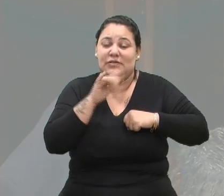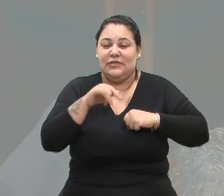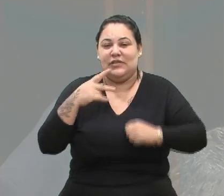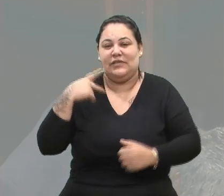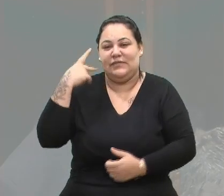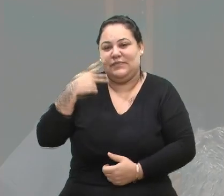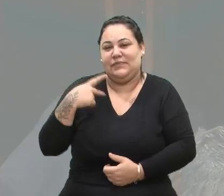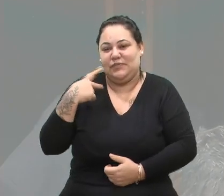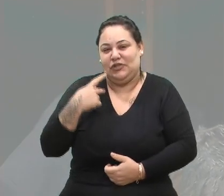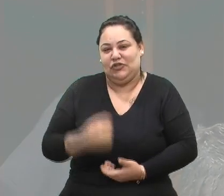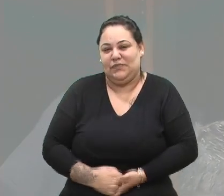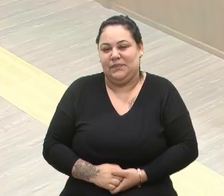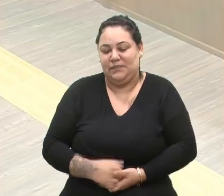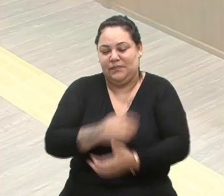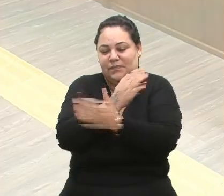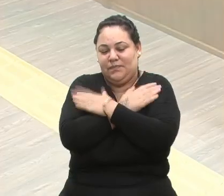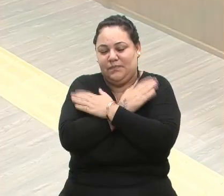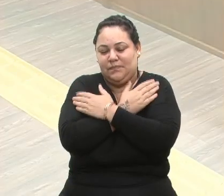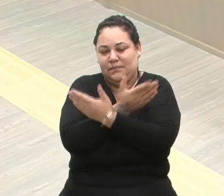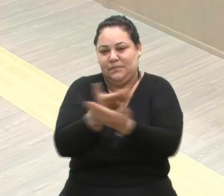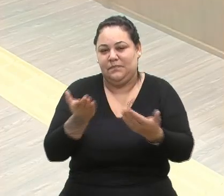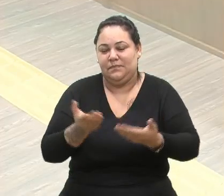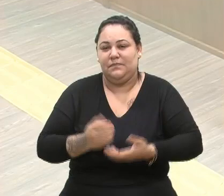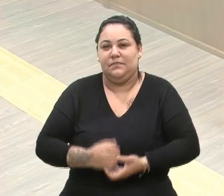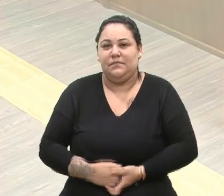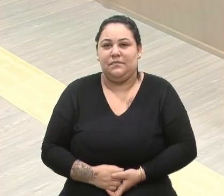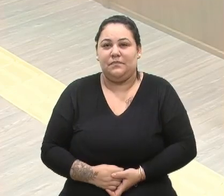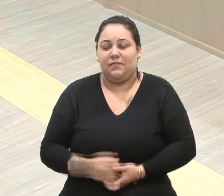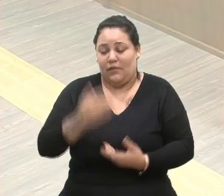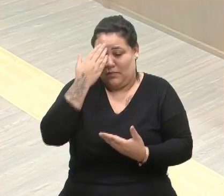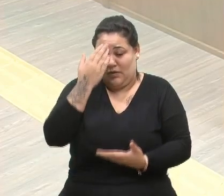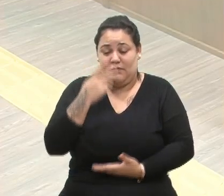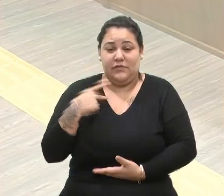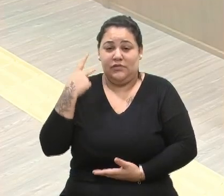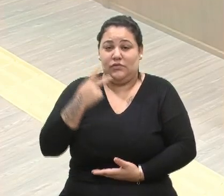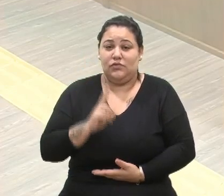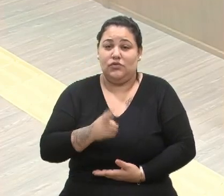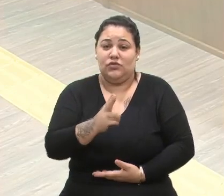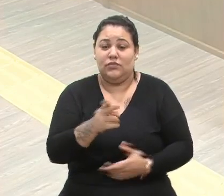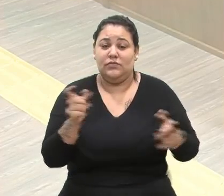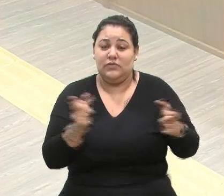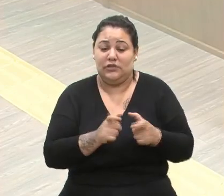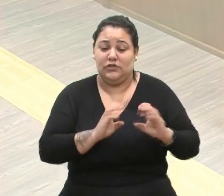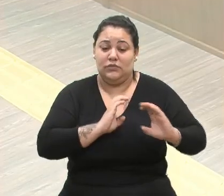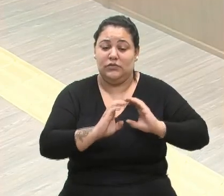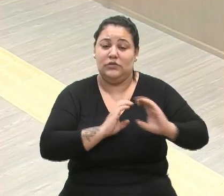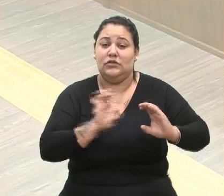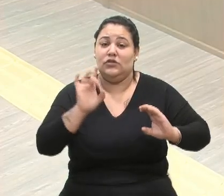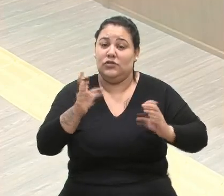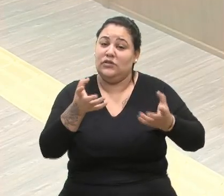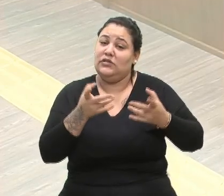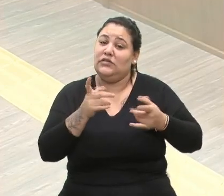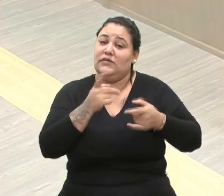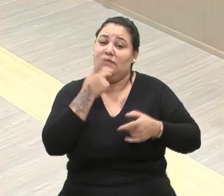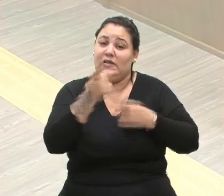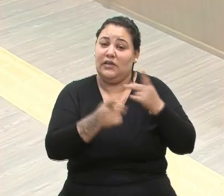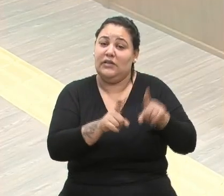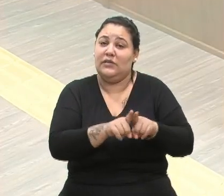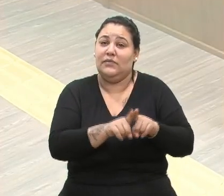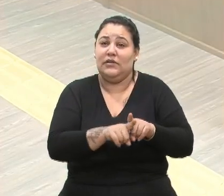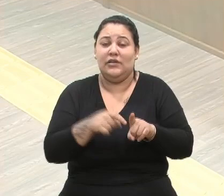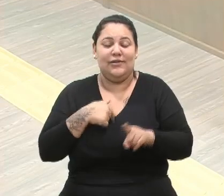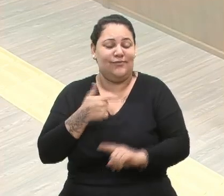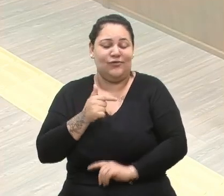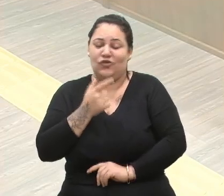meu grande abraço a todos. Obrigada, vereador. A gente segue aqui nas pequenas comunicações. Só queria fazer referência, não tinha